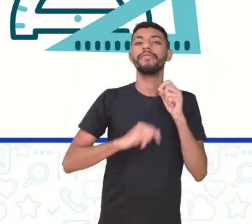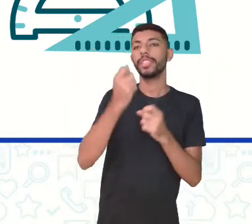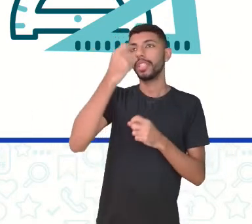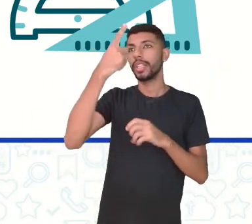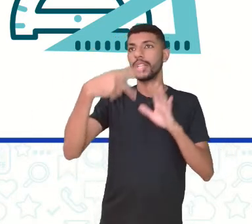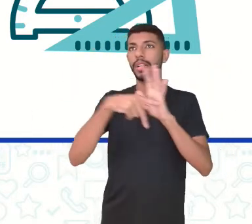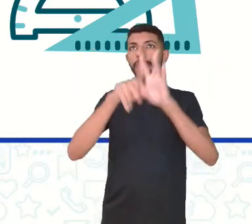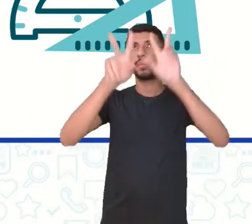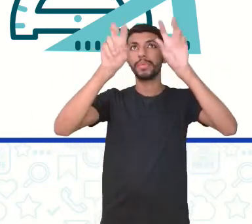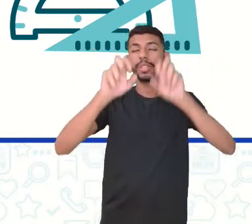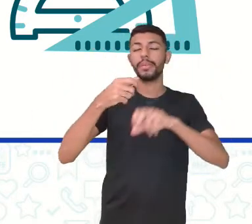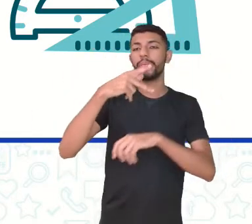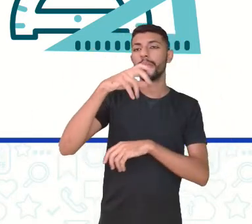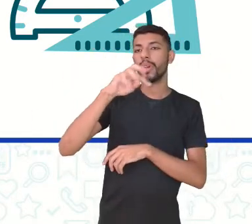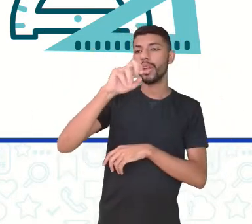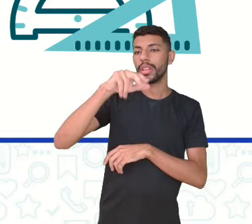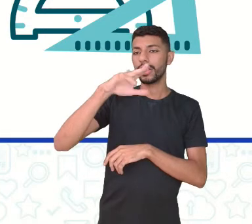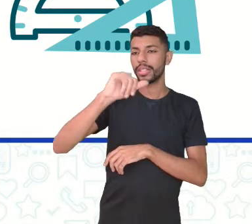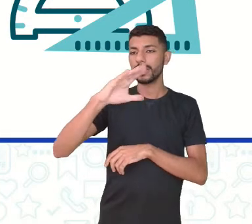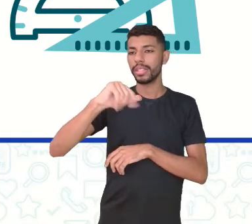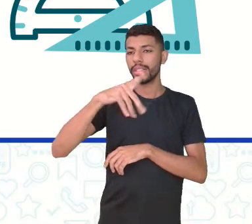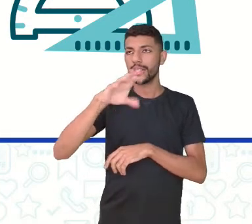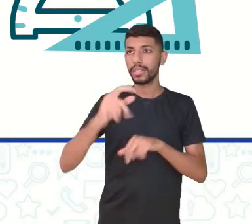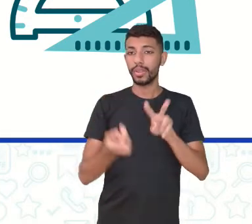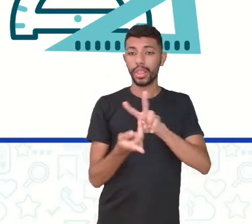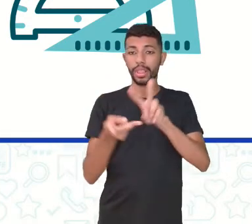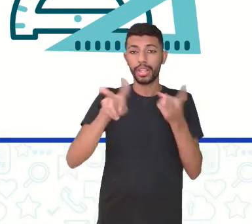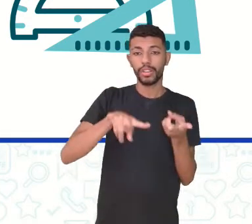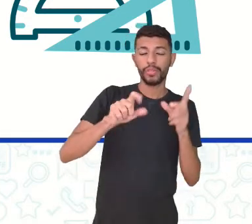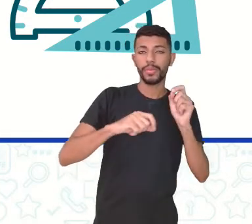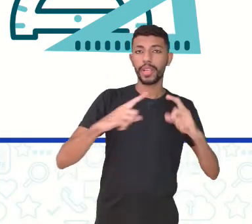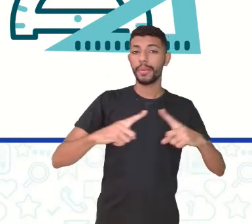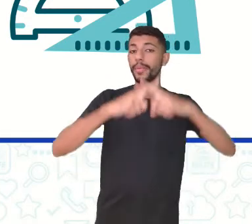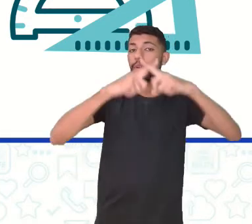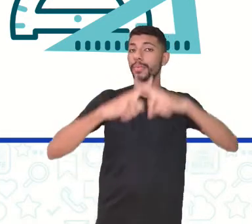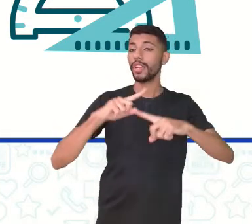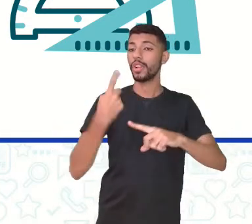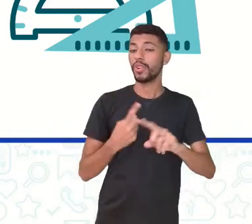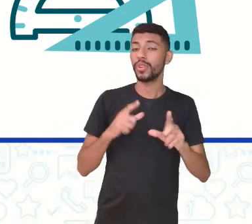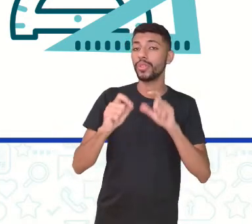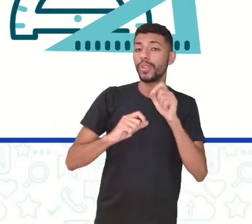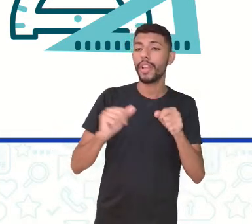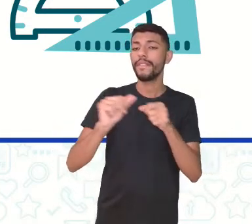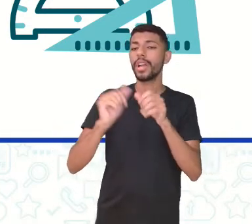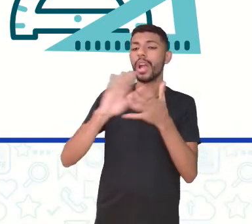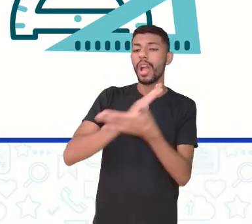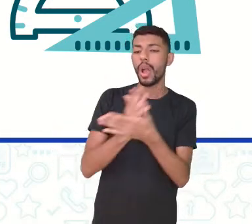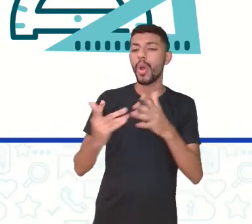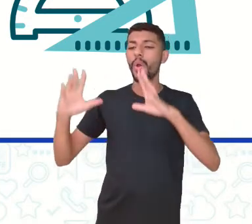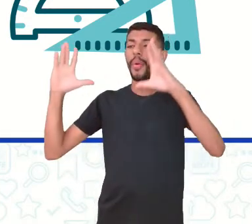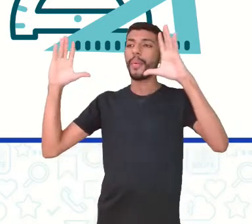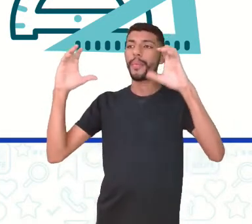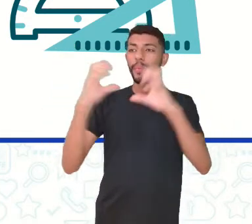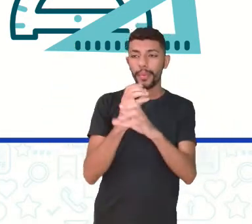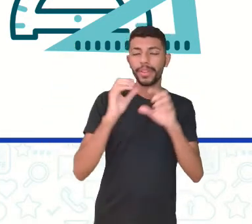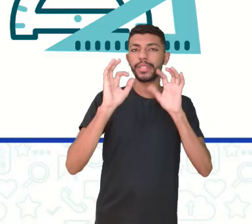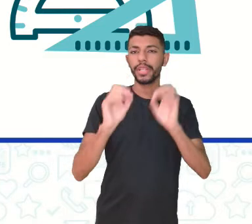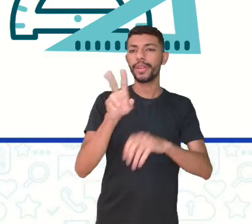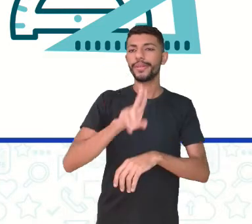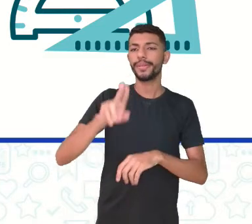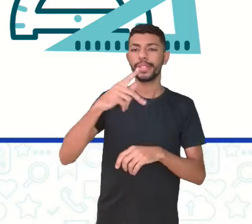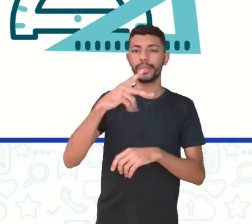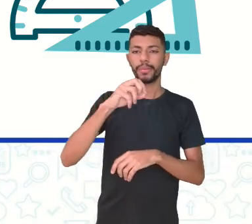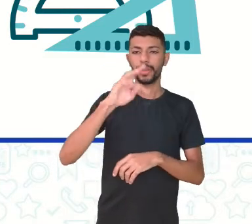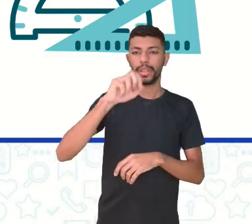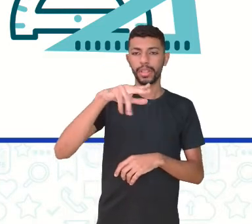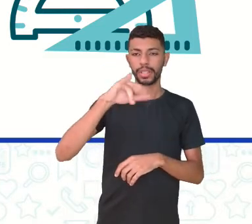da potenciação, transforma em multiplicação, tá? E a gente começa a fazer alguns cálculos com essas